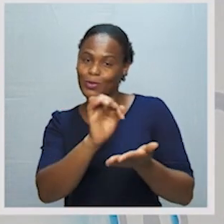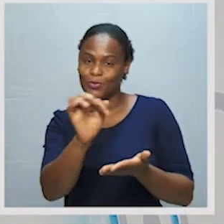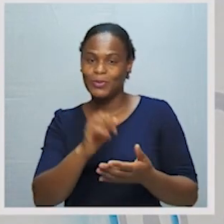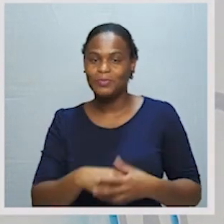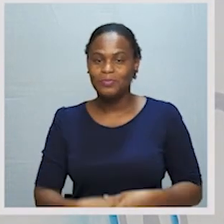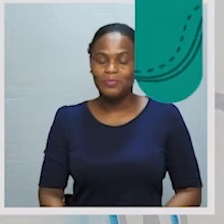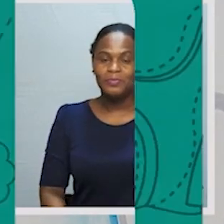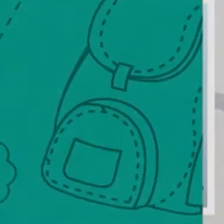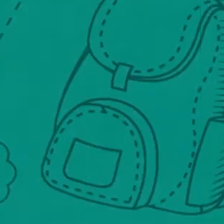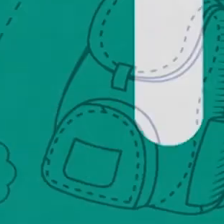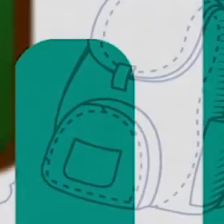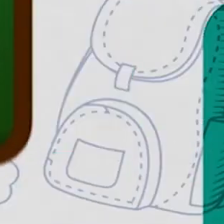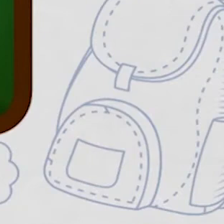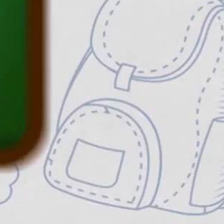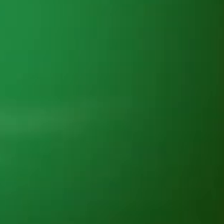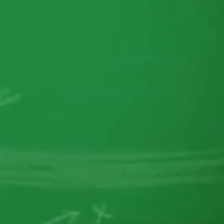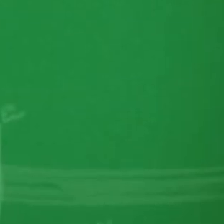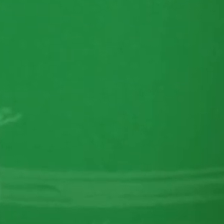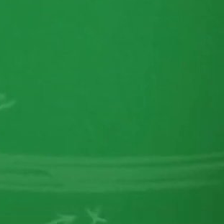colaboração.